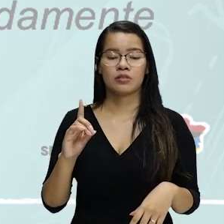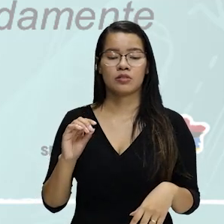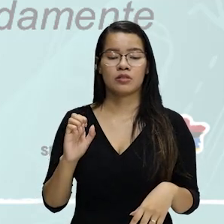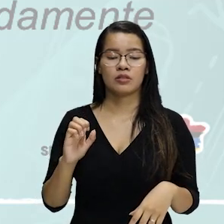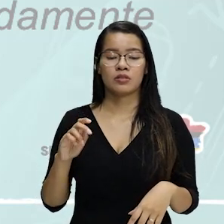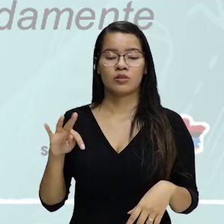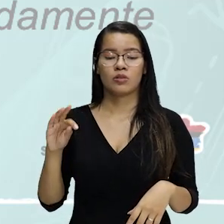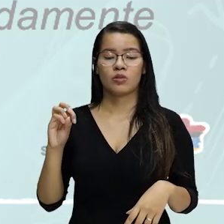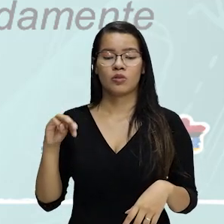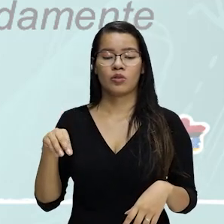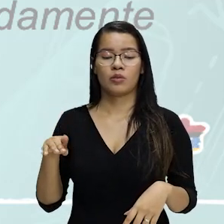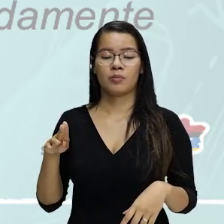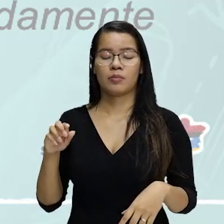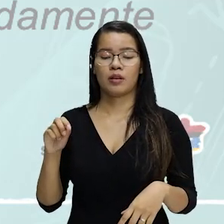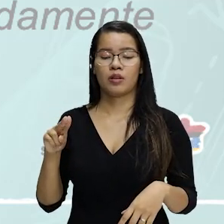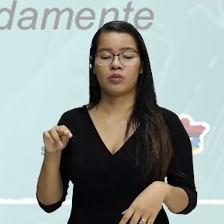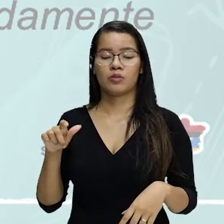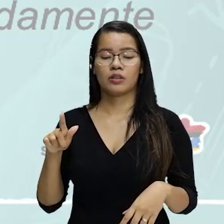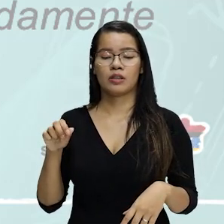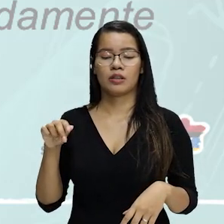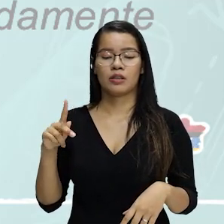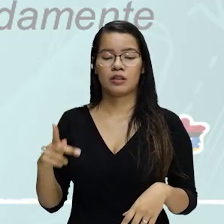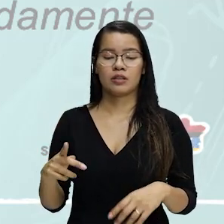Clyde Tombaugh. Né?